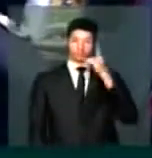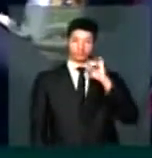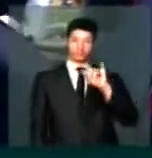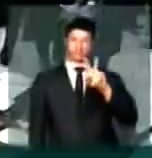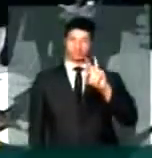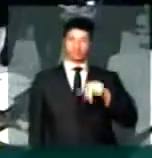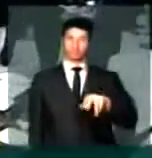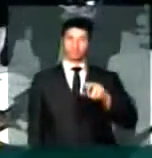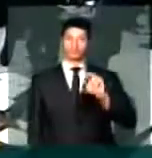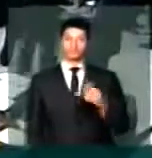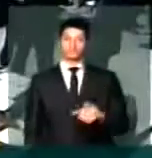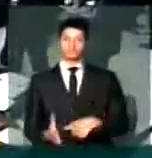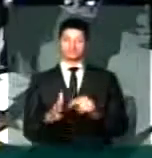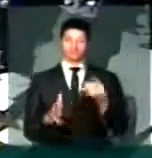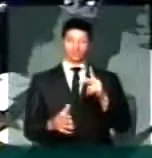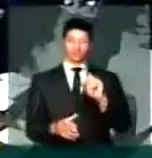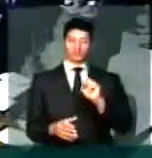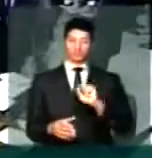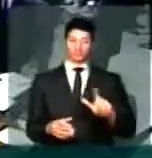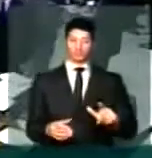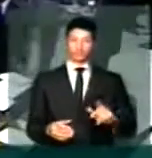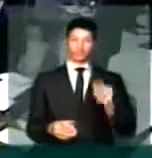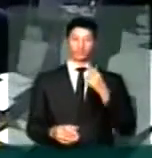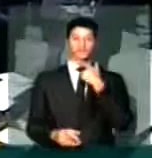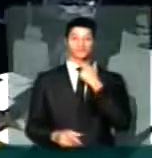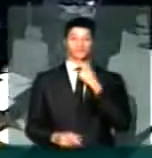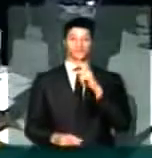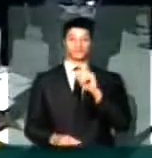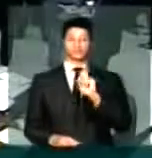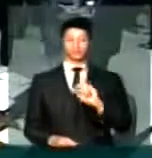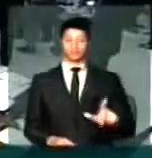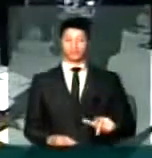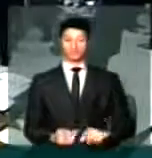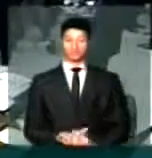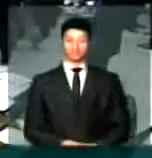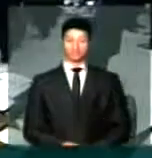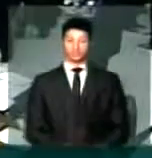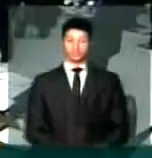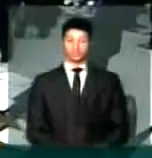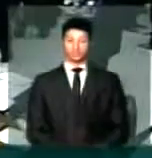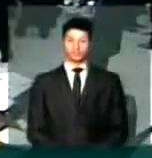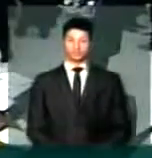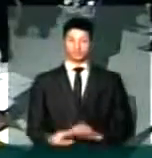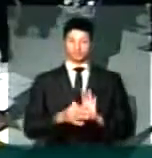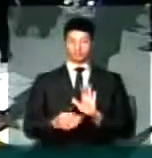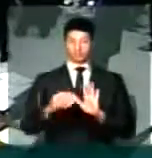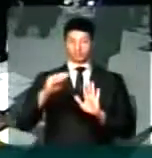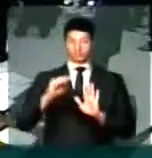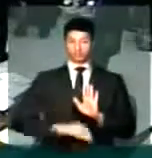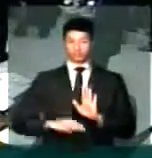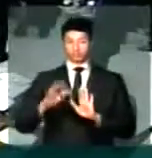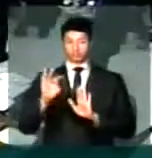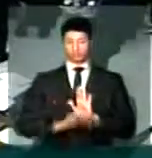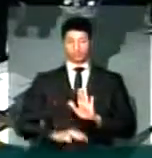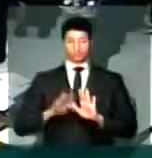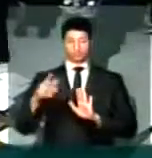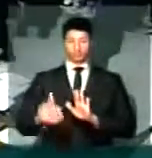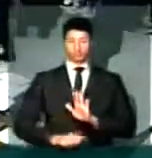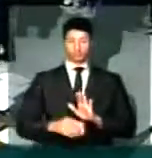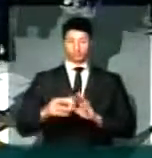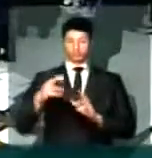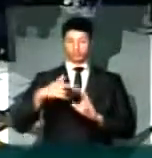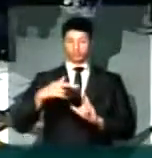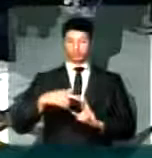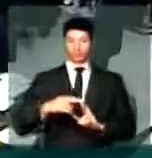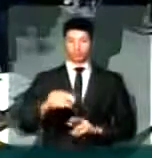encaminhou favoravelmente ao destaque do PSOL. Paulo Abital, o que pretende o PSOL? Antônio Carlos, esse destaque é para retirar do texto todo um parágrafo